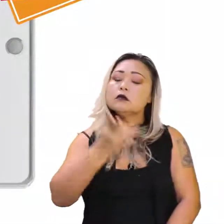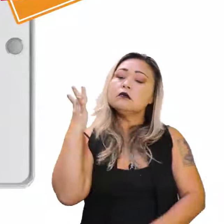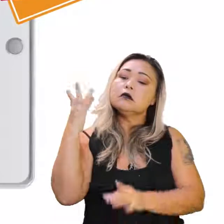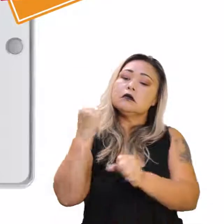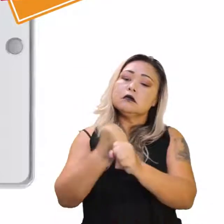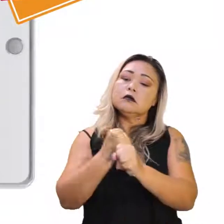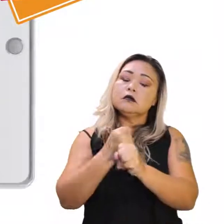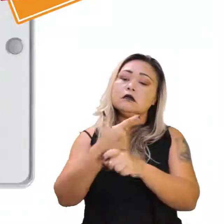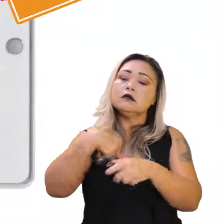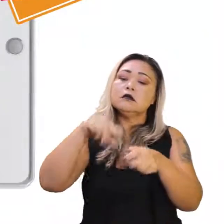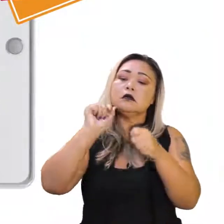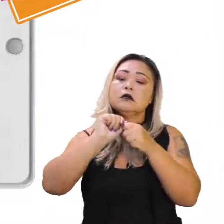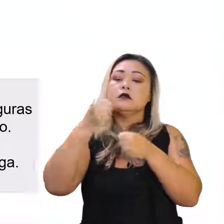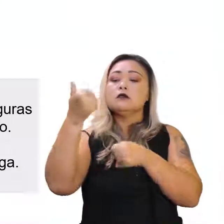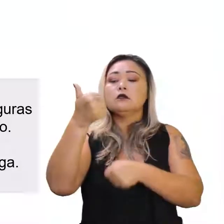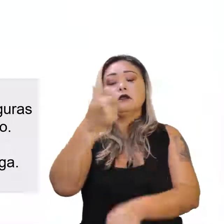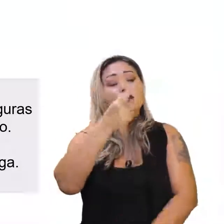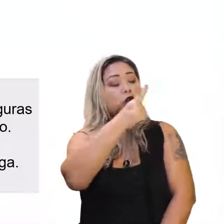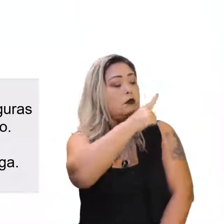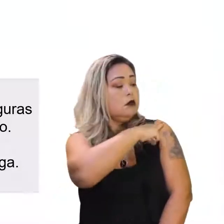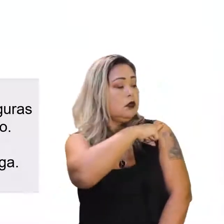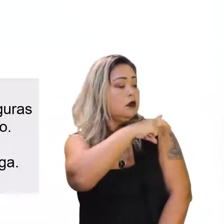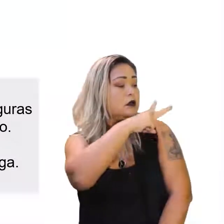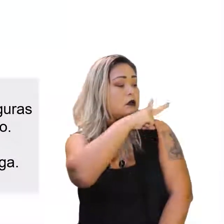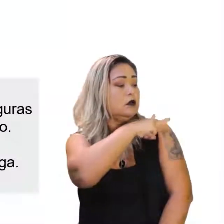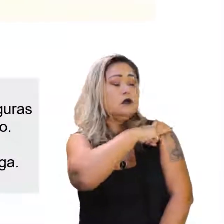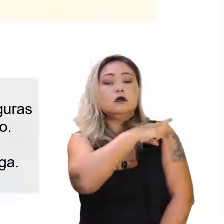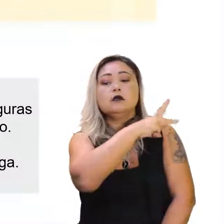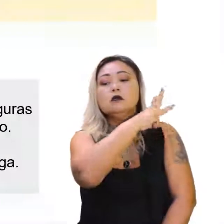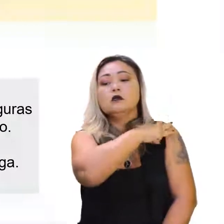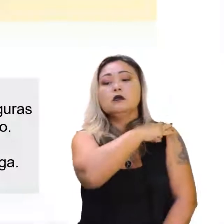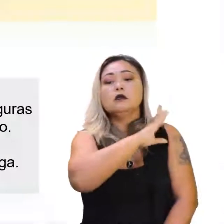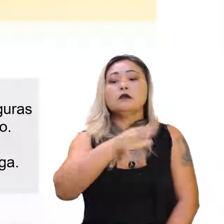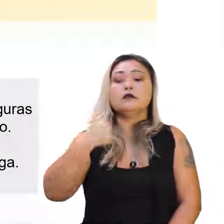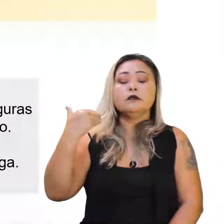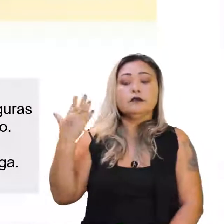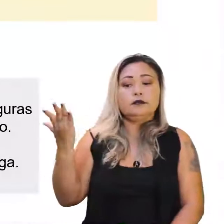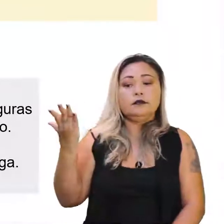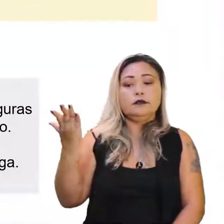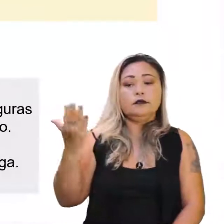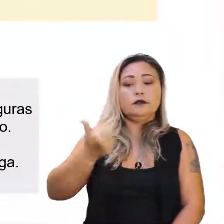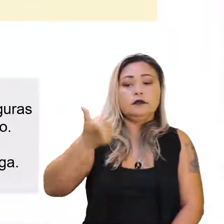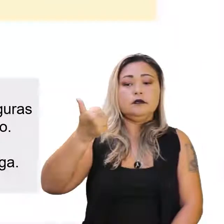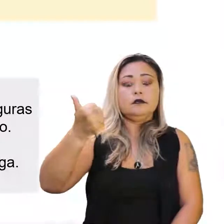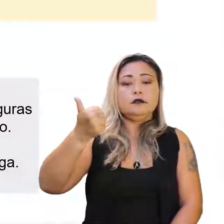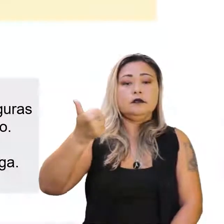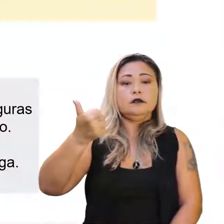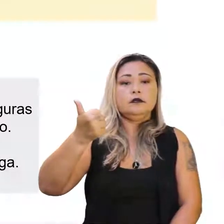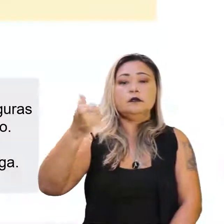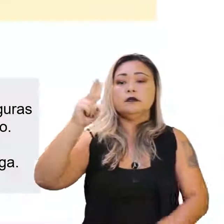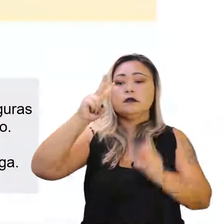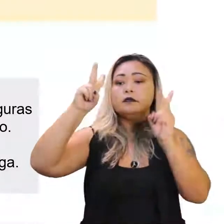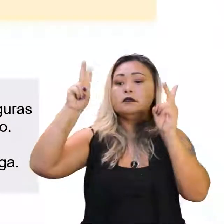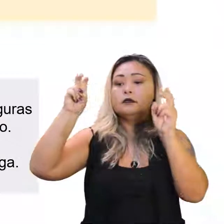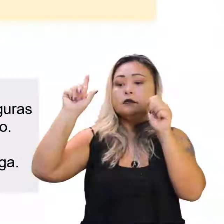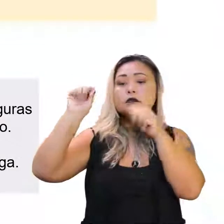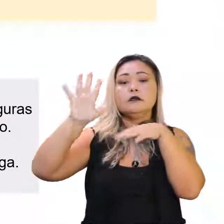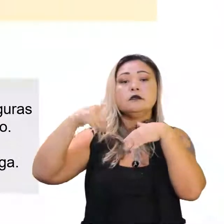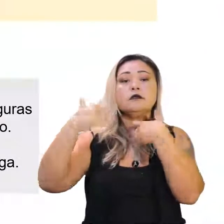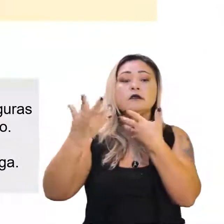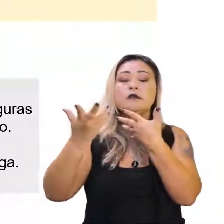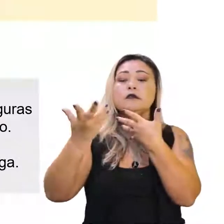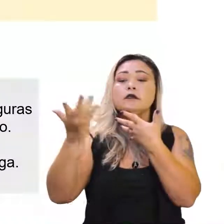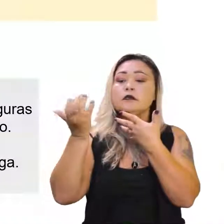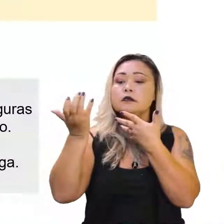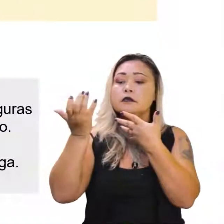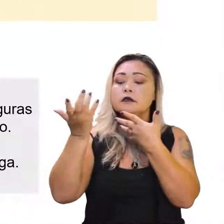revisão do que vocês viram no primeiro, no segundo, no terceiro. Então, vamos aí para o primeiro tópico aí. Pois é,